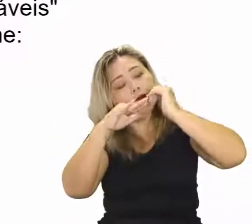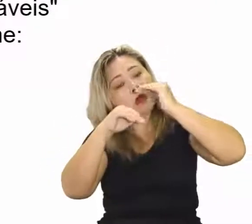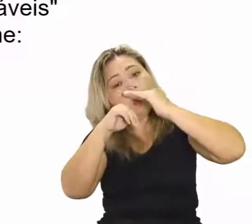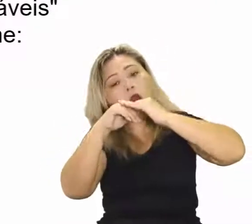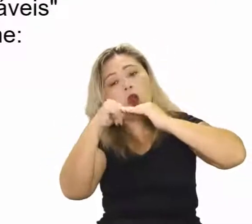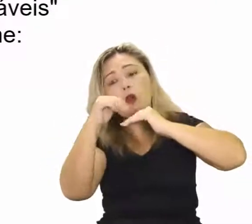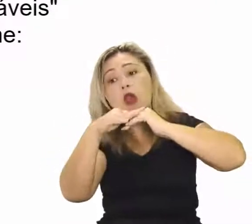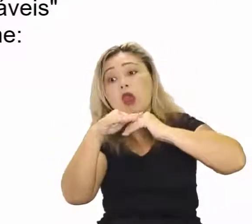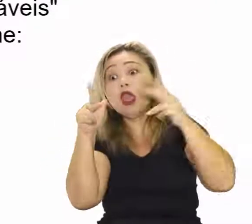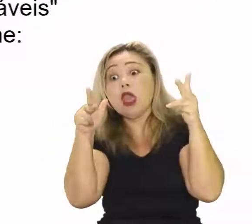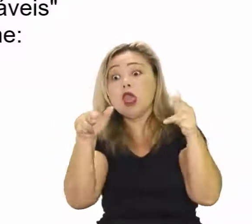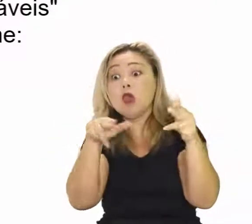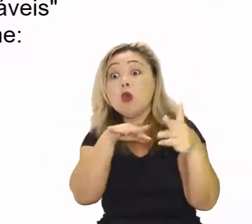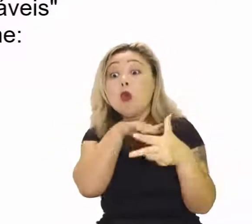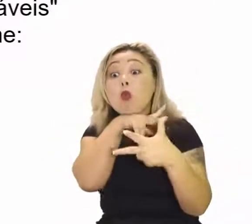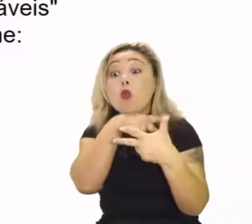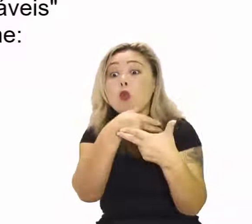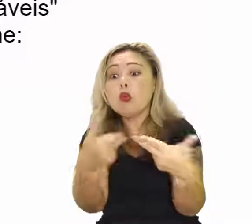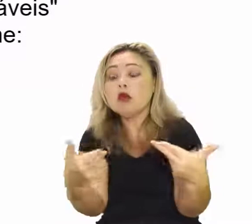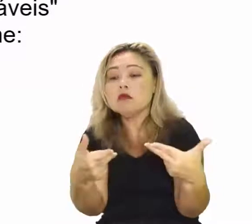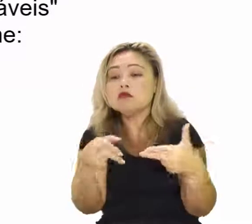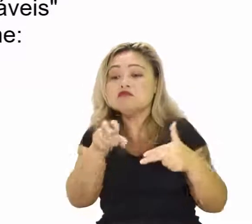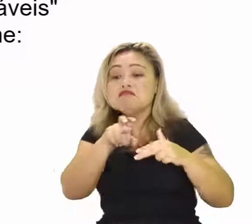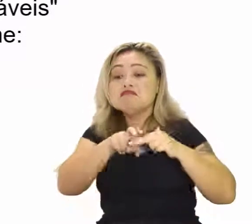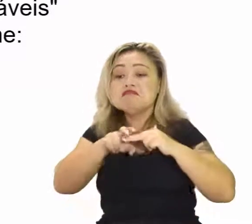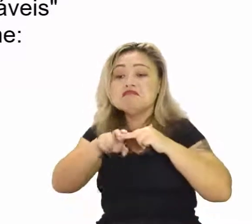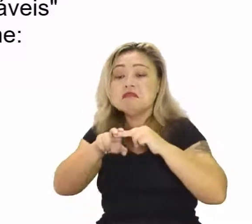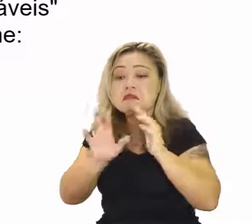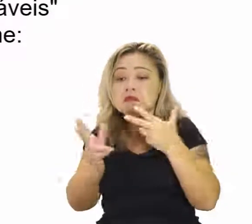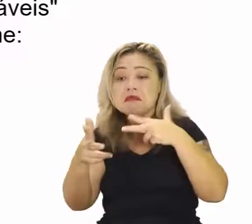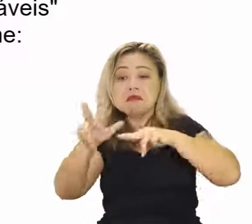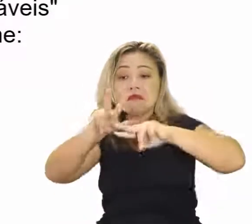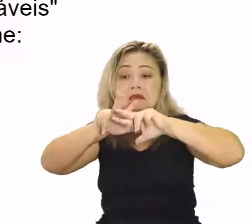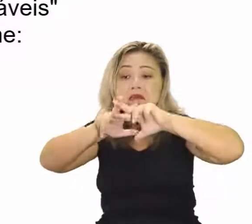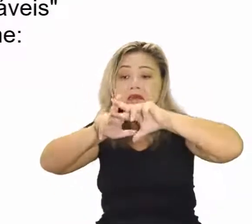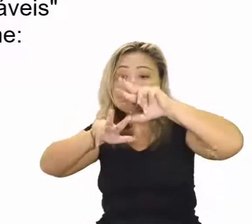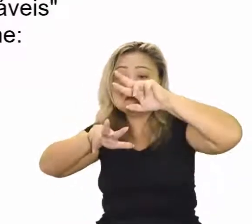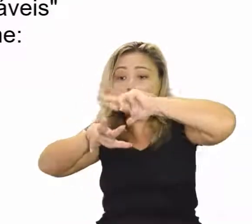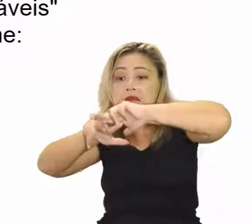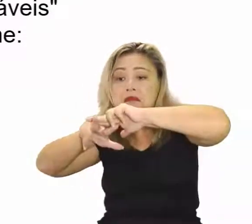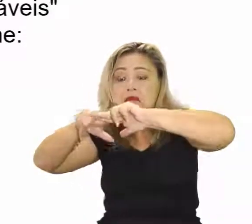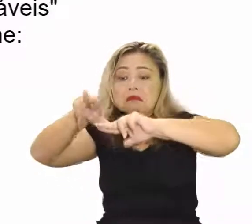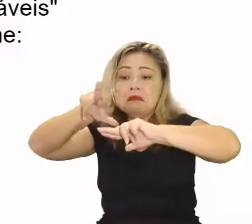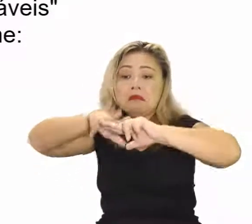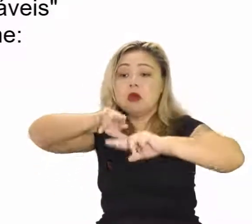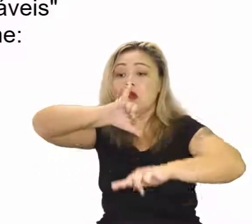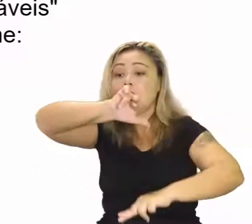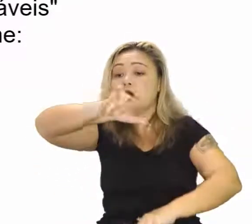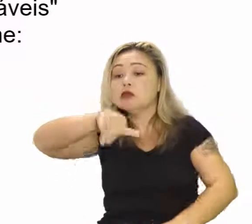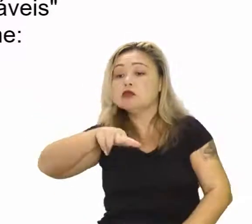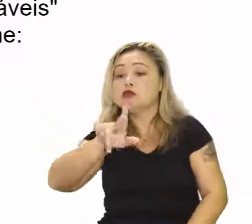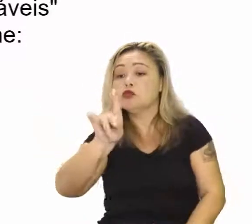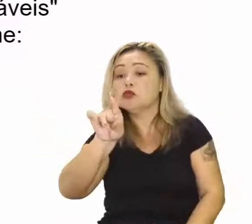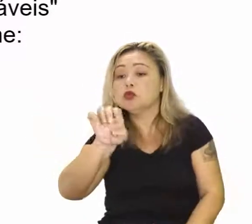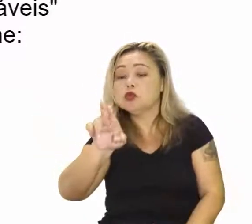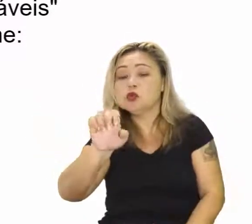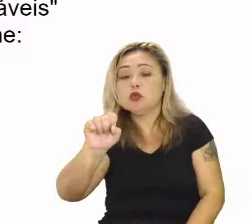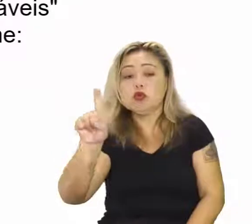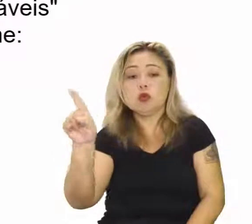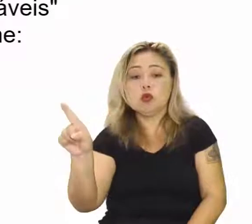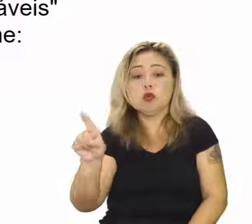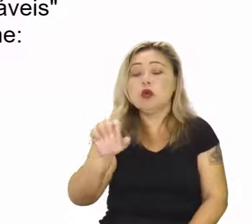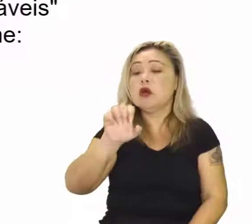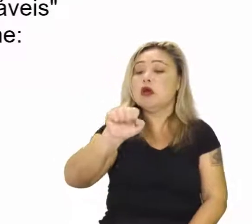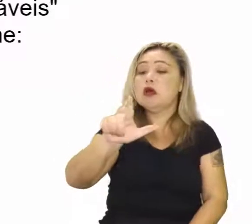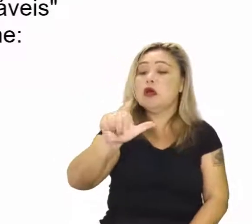como se fossem animais em puleiros, engaiolados. judeus,